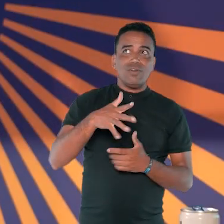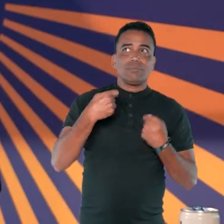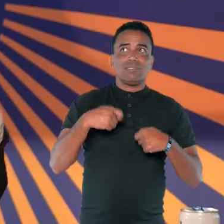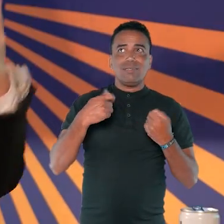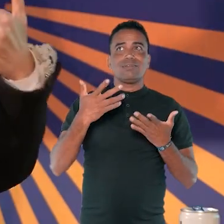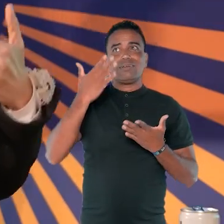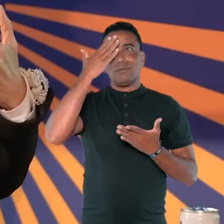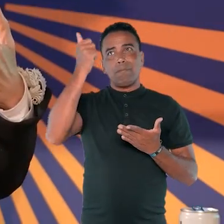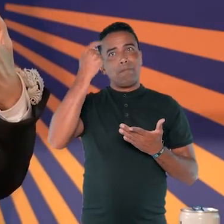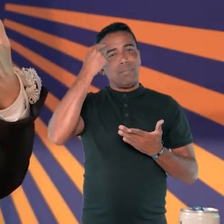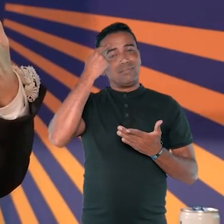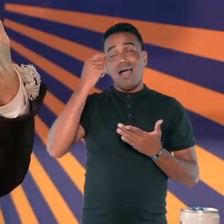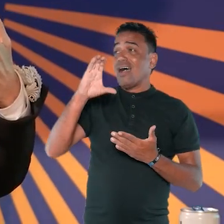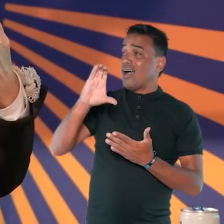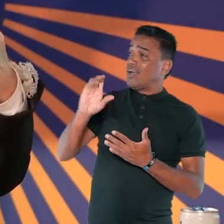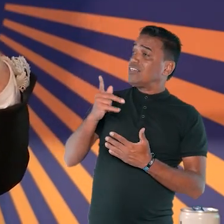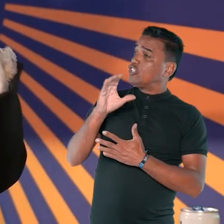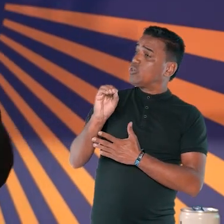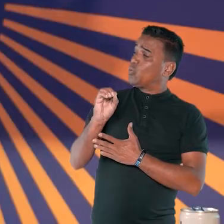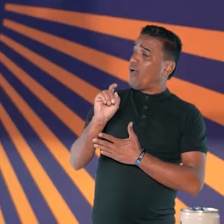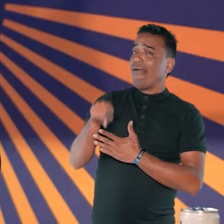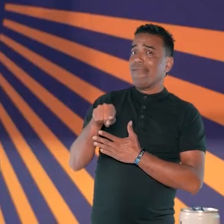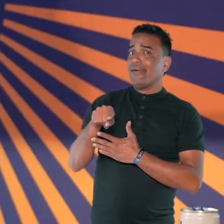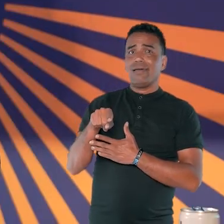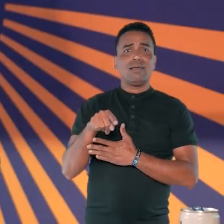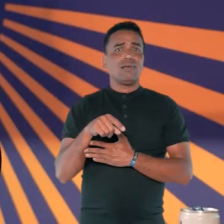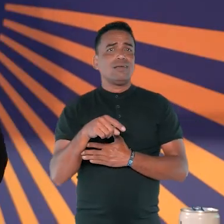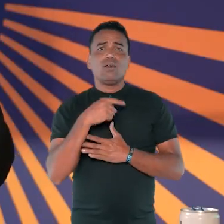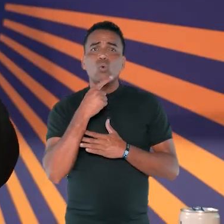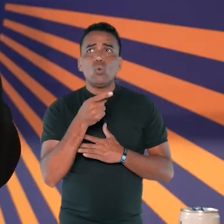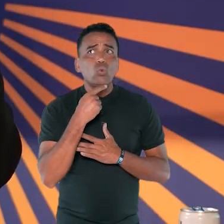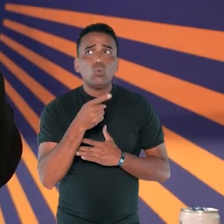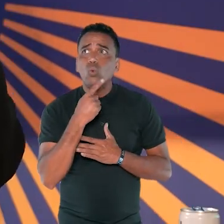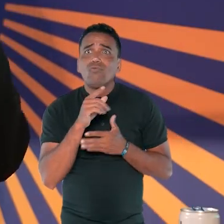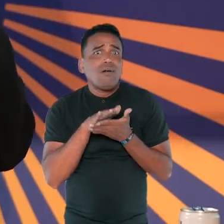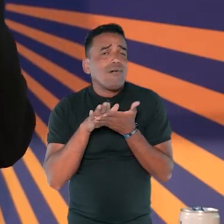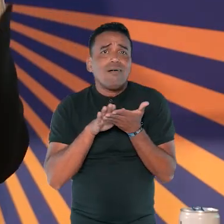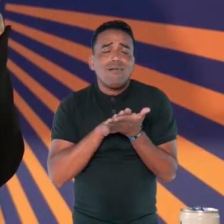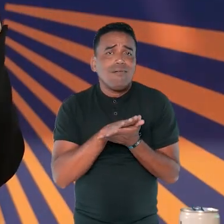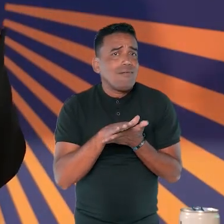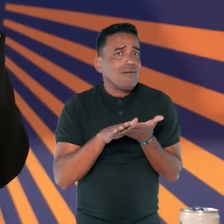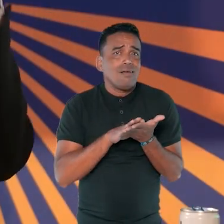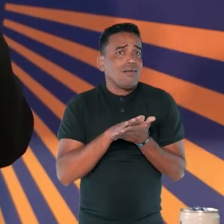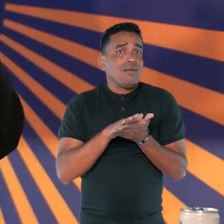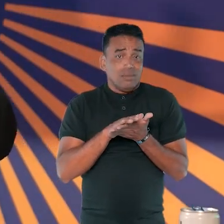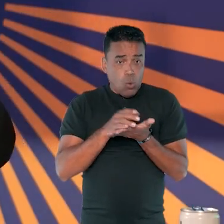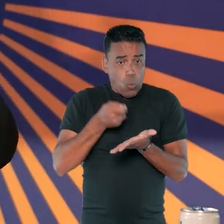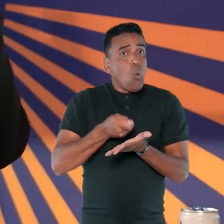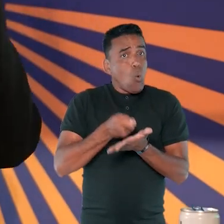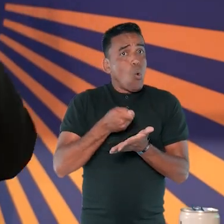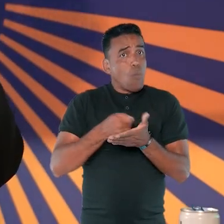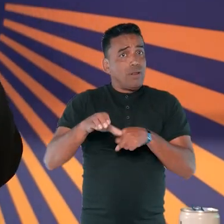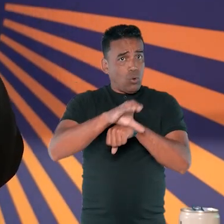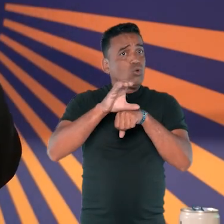perguntar, Chico, seja isso. Nenhuma dúvida que, e não é que não se cumpra a Constituição, se cumpre mais